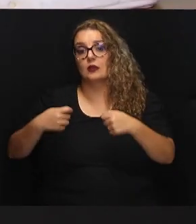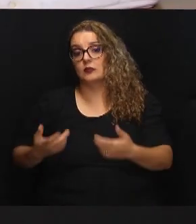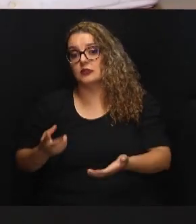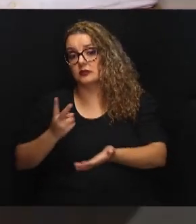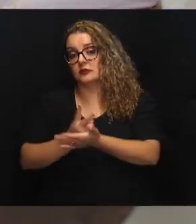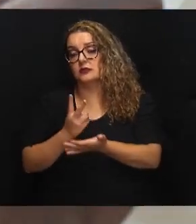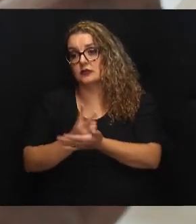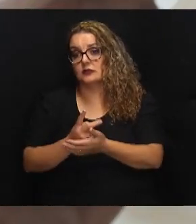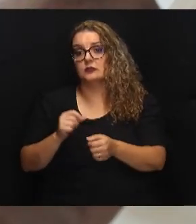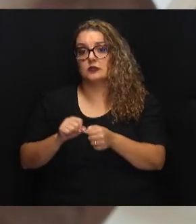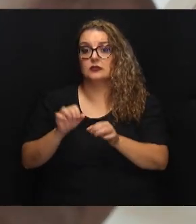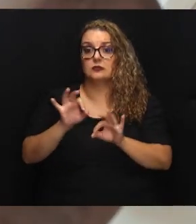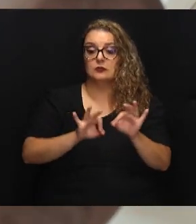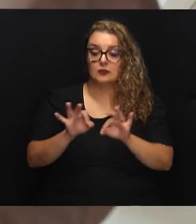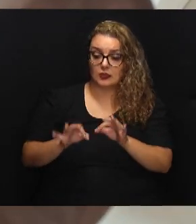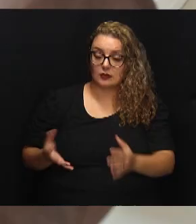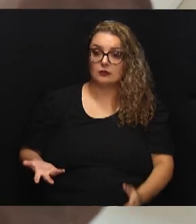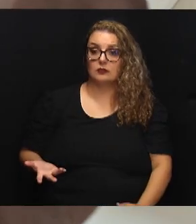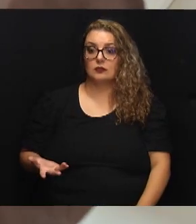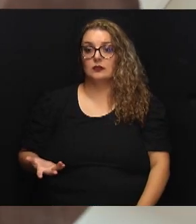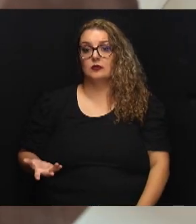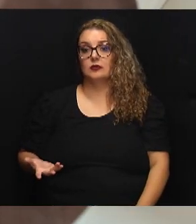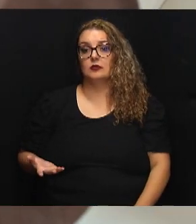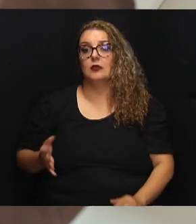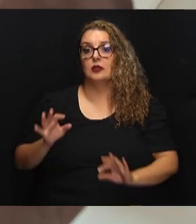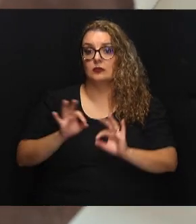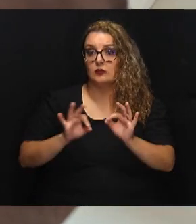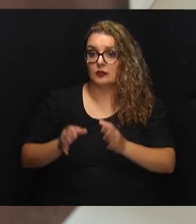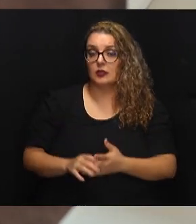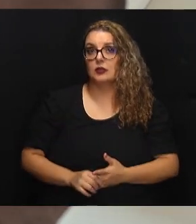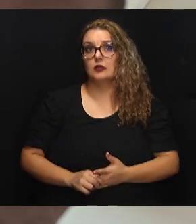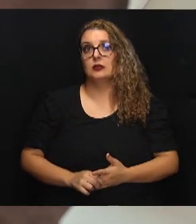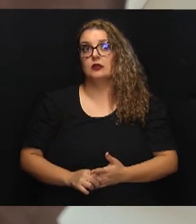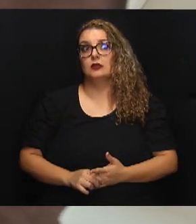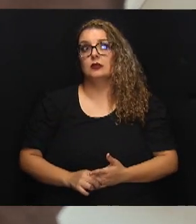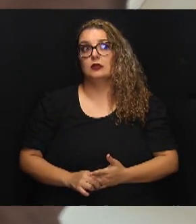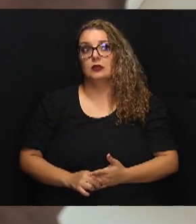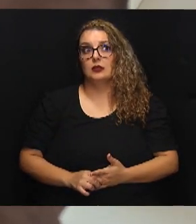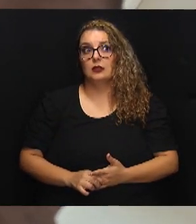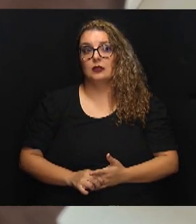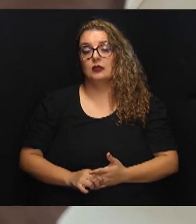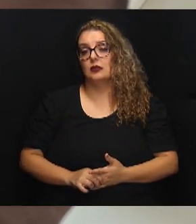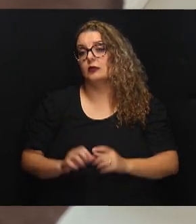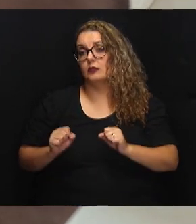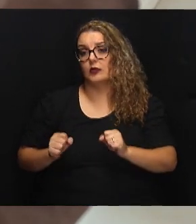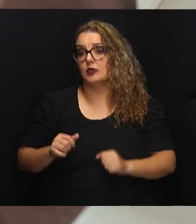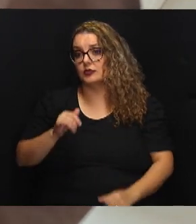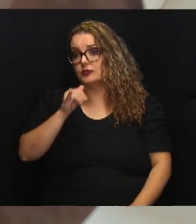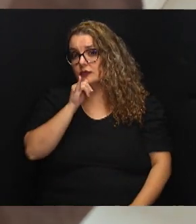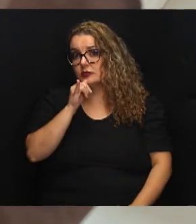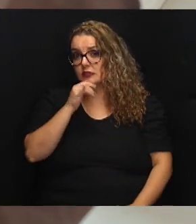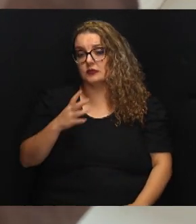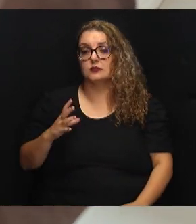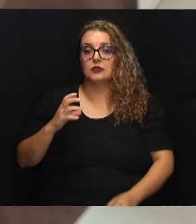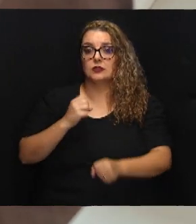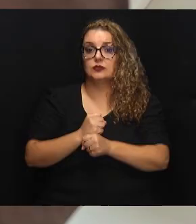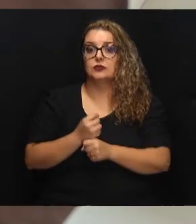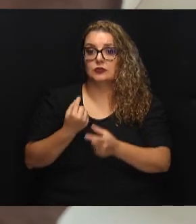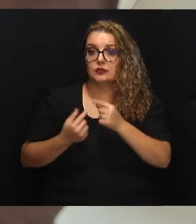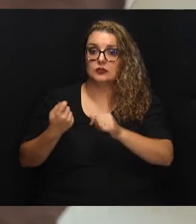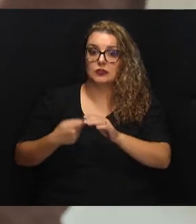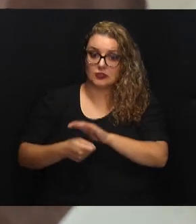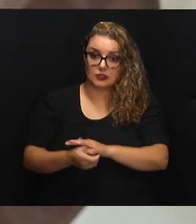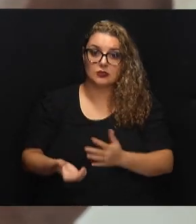um planejamento, a gente sempre insiste muito nessa questão do planejamento, e daí você pode, por exemplo, juntar essa entrada, essa parcela,